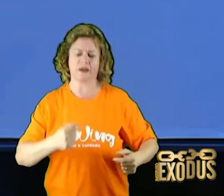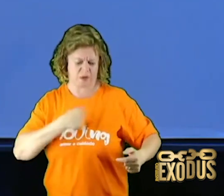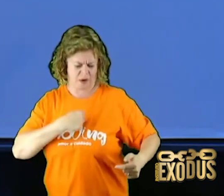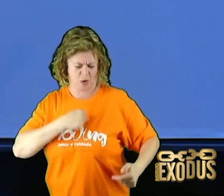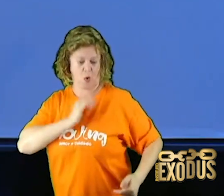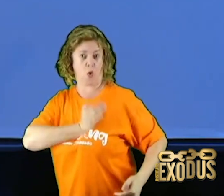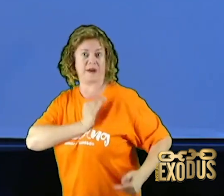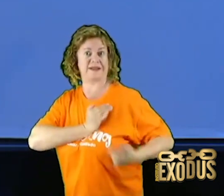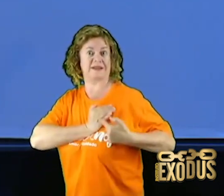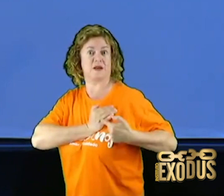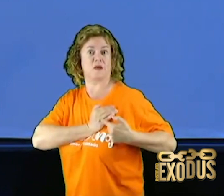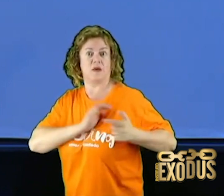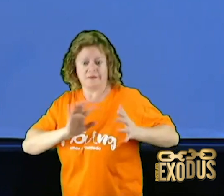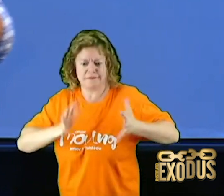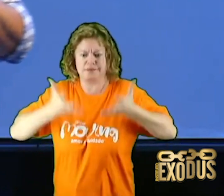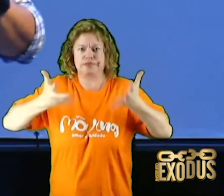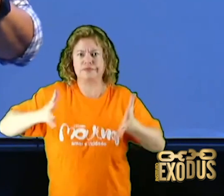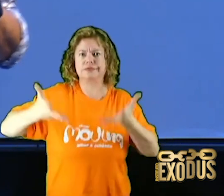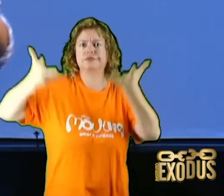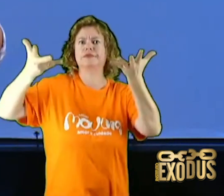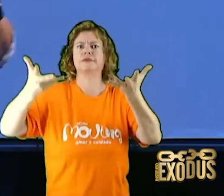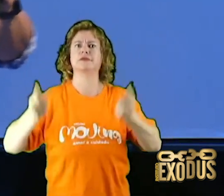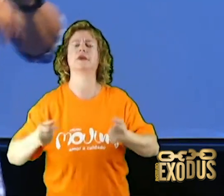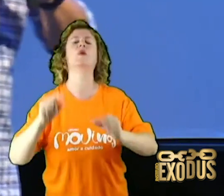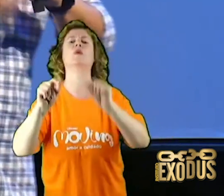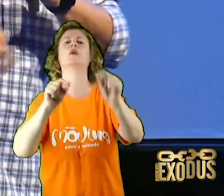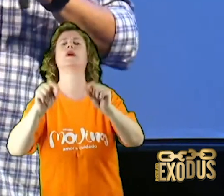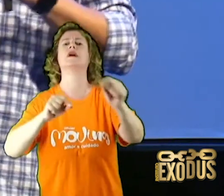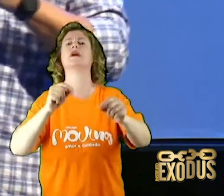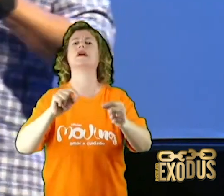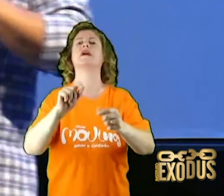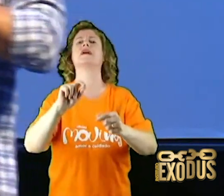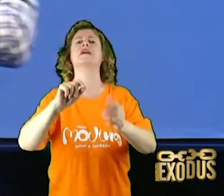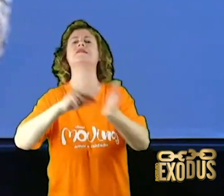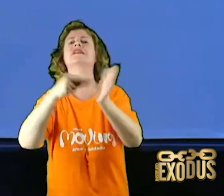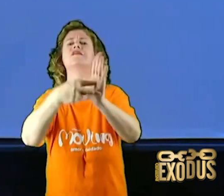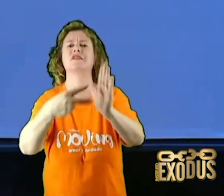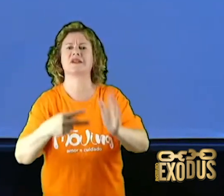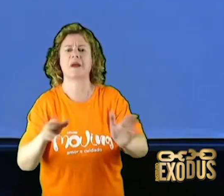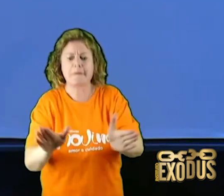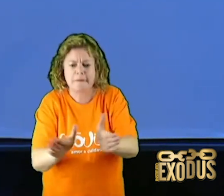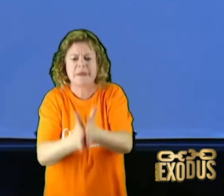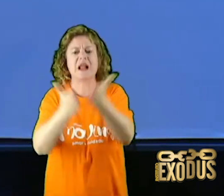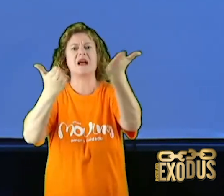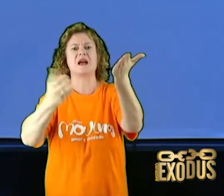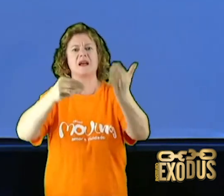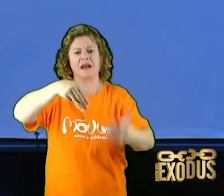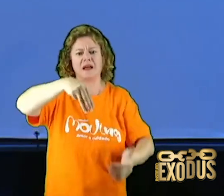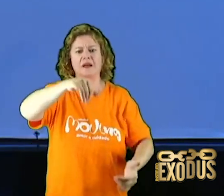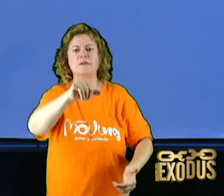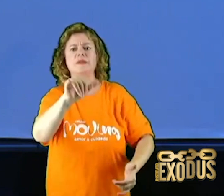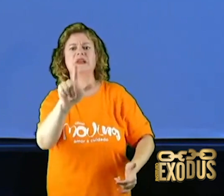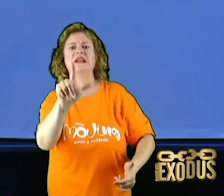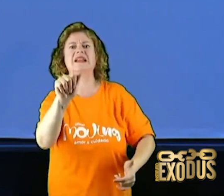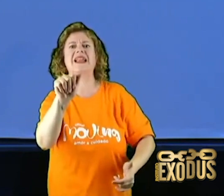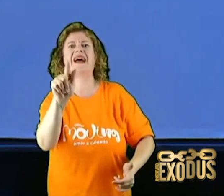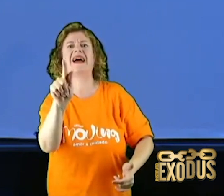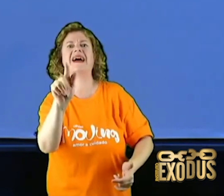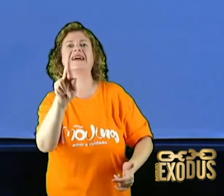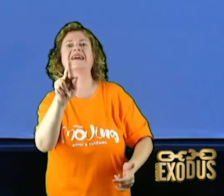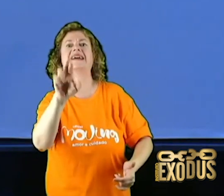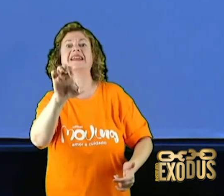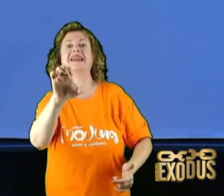O que é um milagre, gente? Eu falei aqui que é uma violação de uma lei